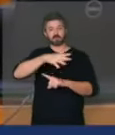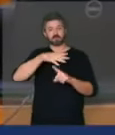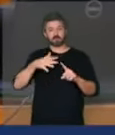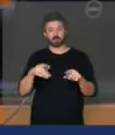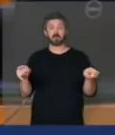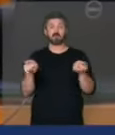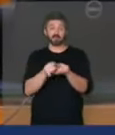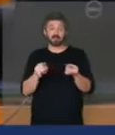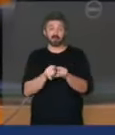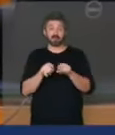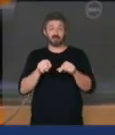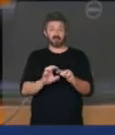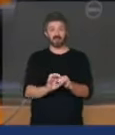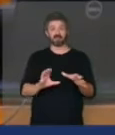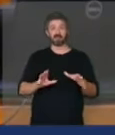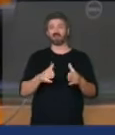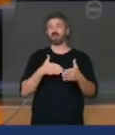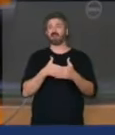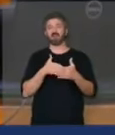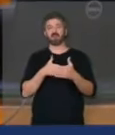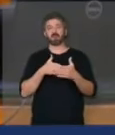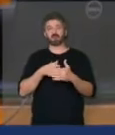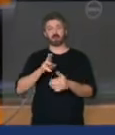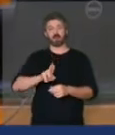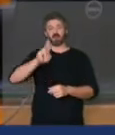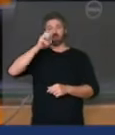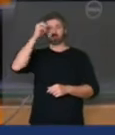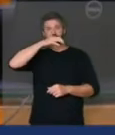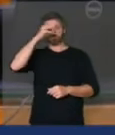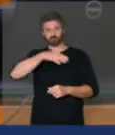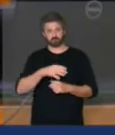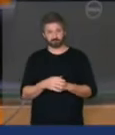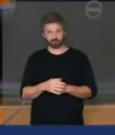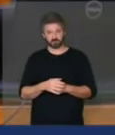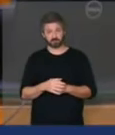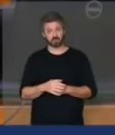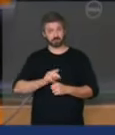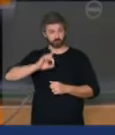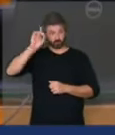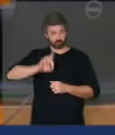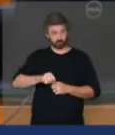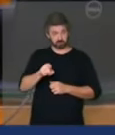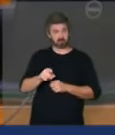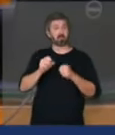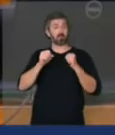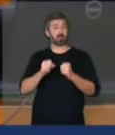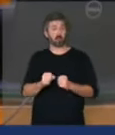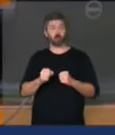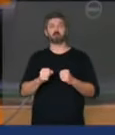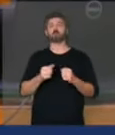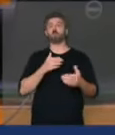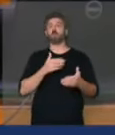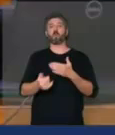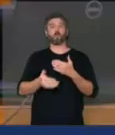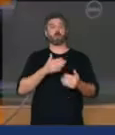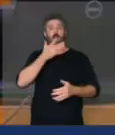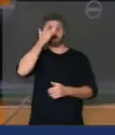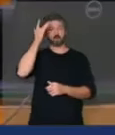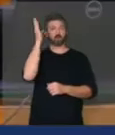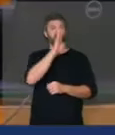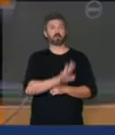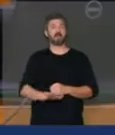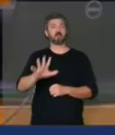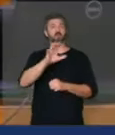que tal liberdade limita o próprio abuso de poder. Esse direito pode ser invocado por todo e qualquer cidadão